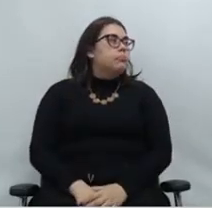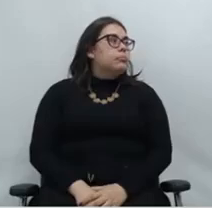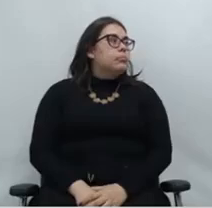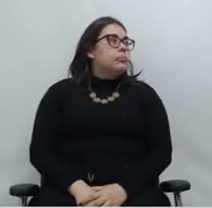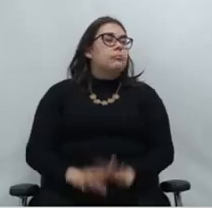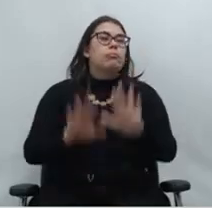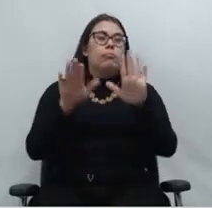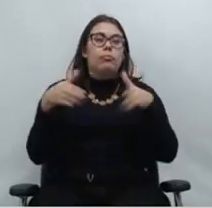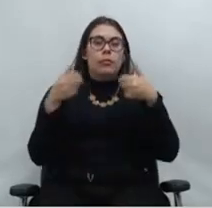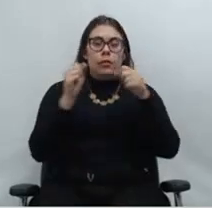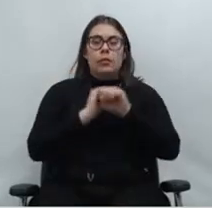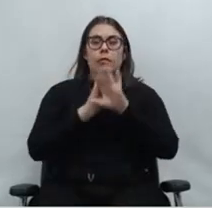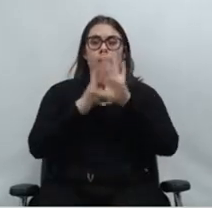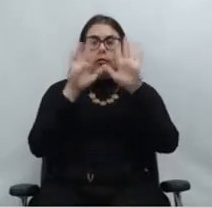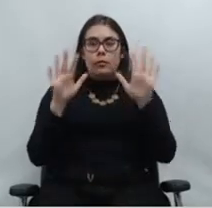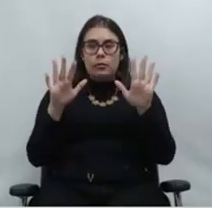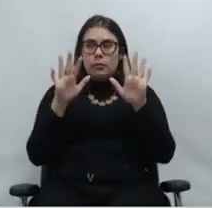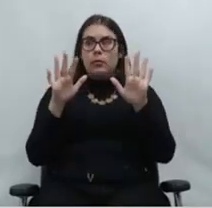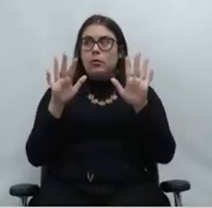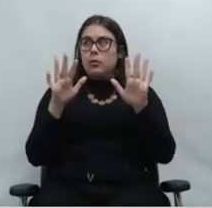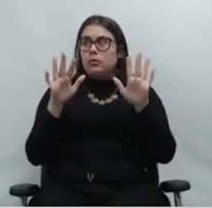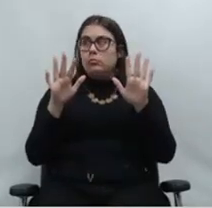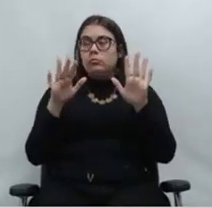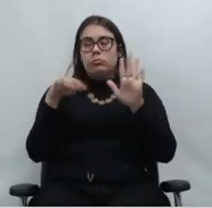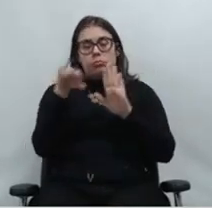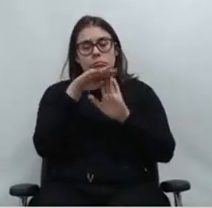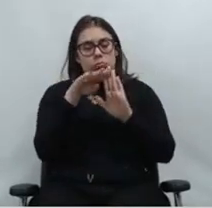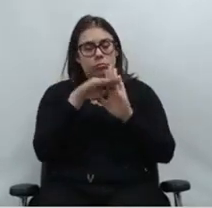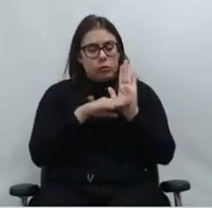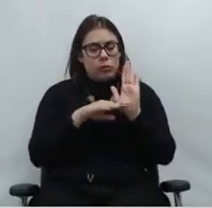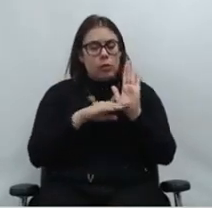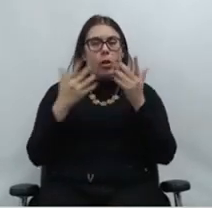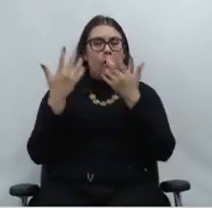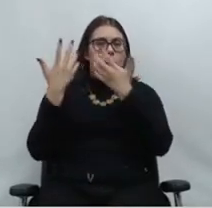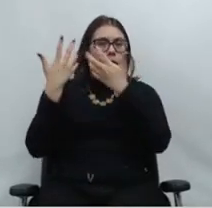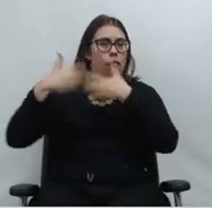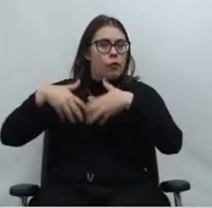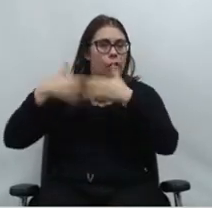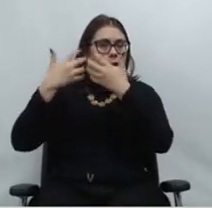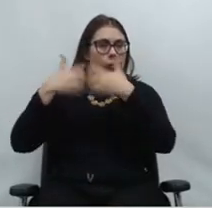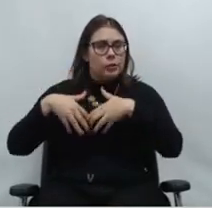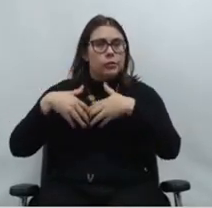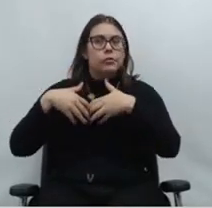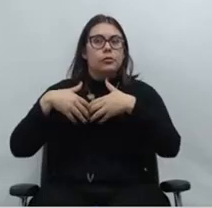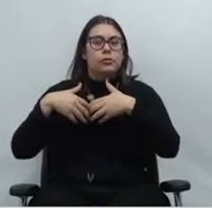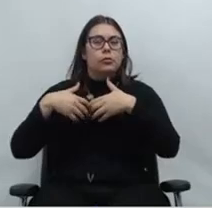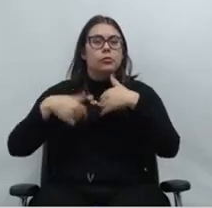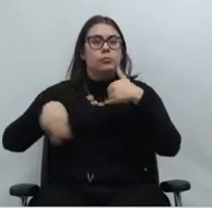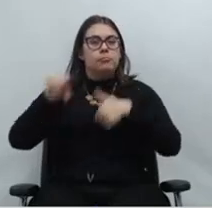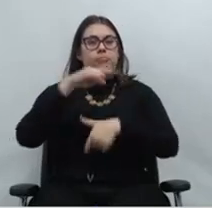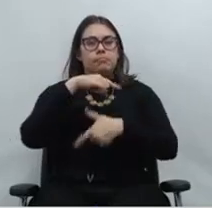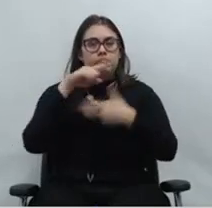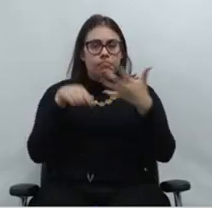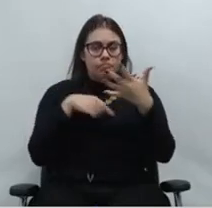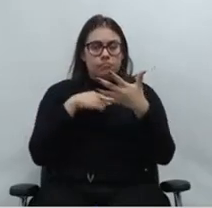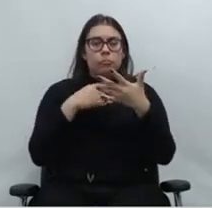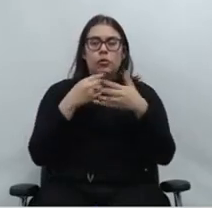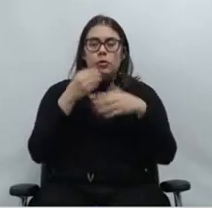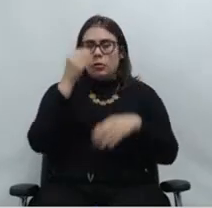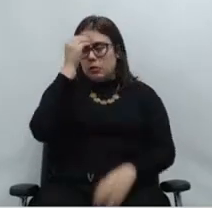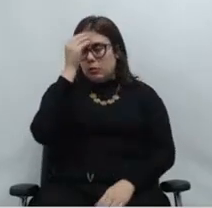Feitos os esclarecimentos em relação a esse ponto, passo agora às reflexões e os esclarecimentos solicitados nos pontos: promoção e difusão do